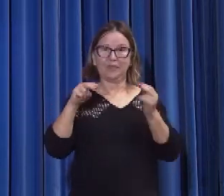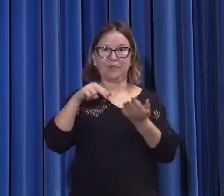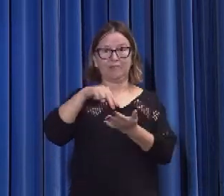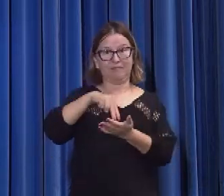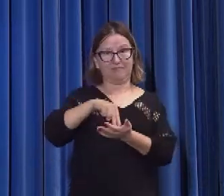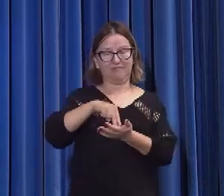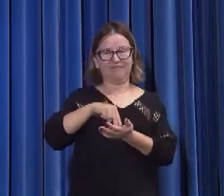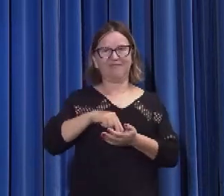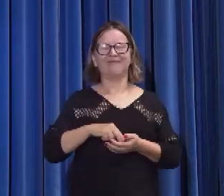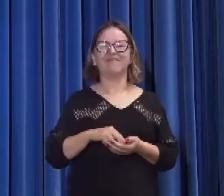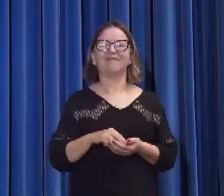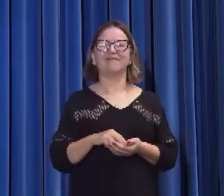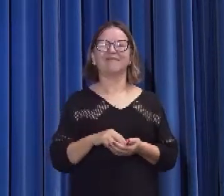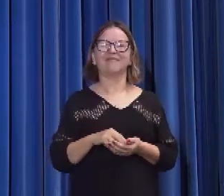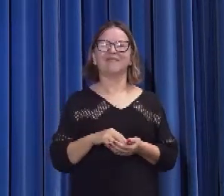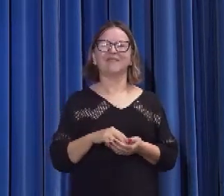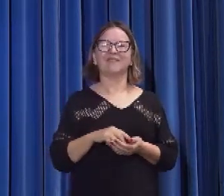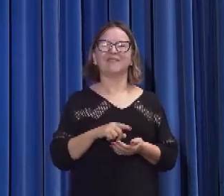Em nosso último estudo,